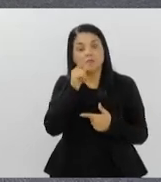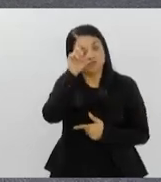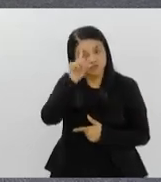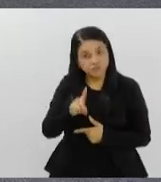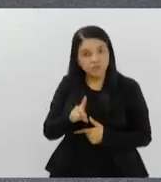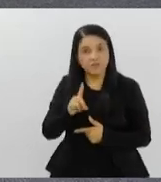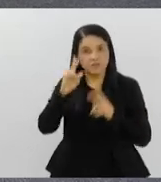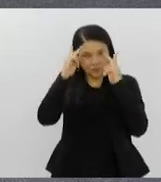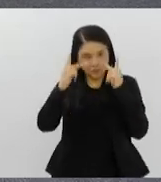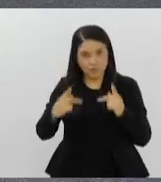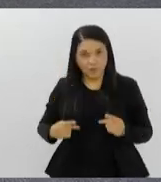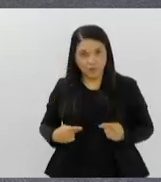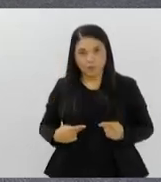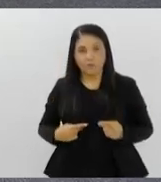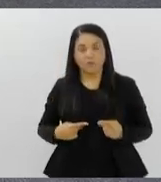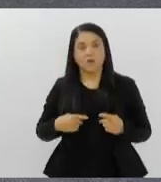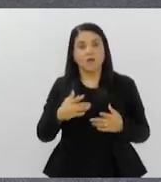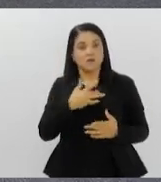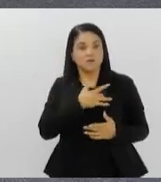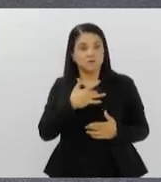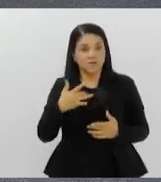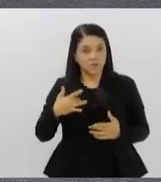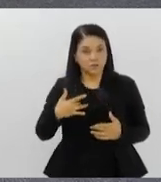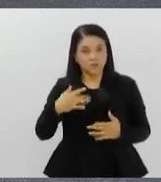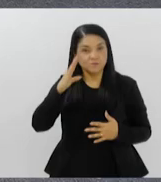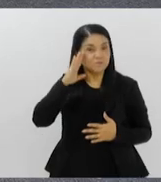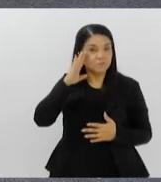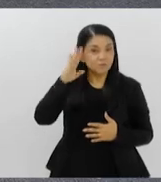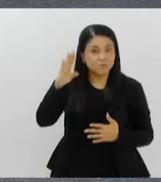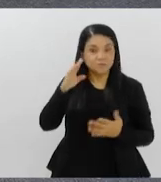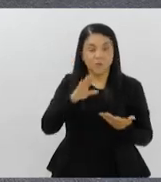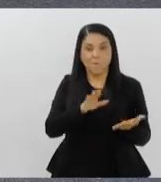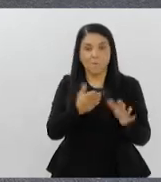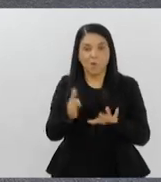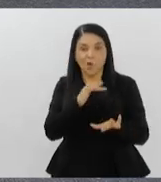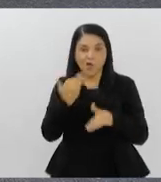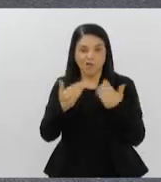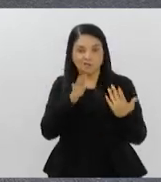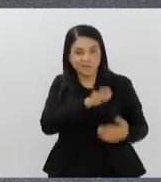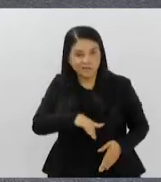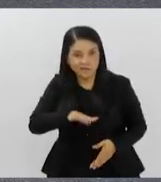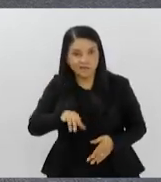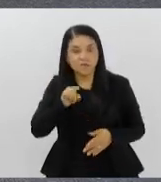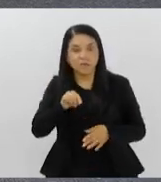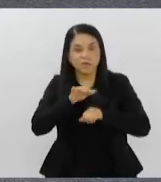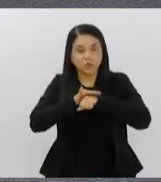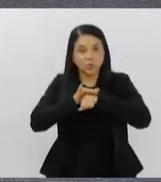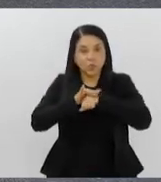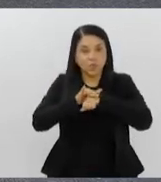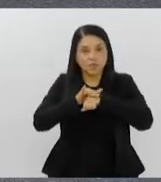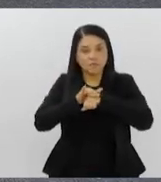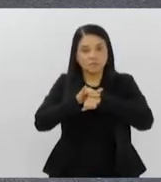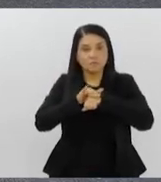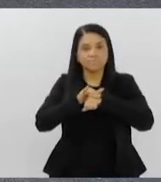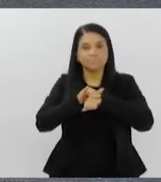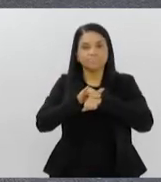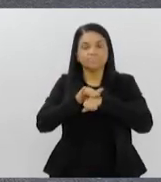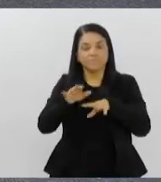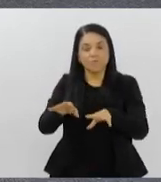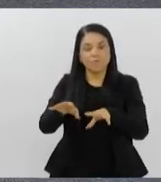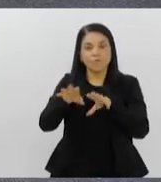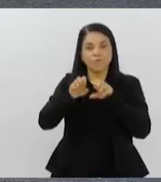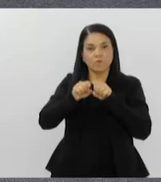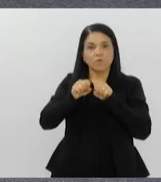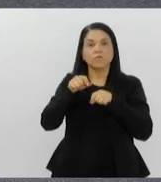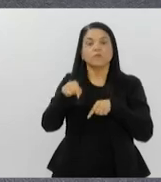saúde, até porque a principal causa da mortalidade infantil são as doenças chamadas de veiculação hídrica, ou seja, causadas pela